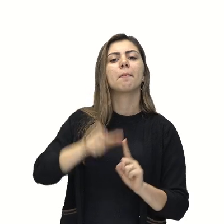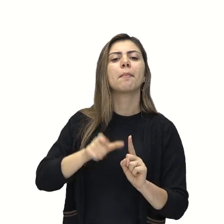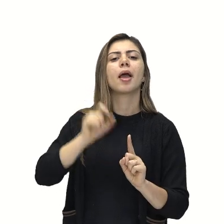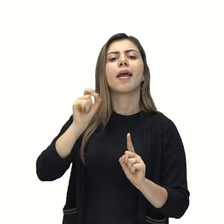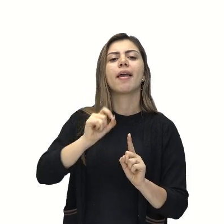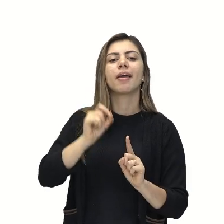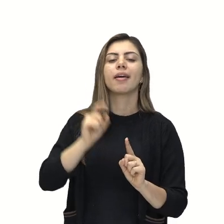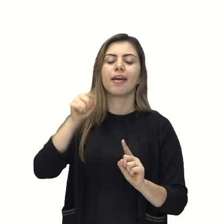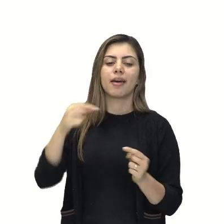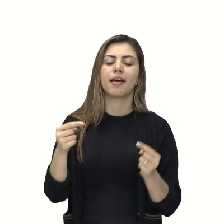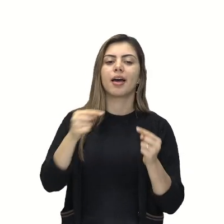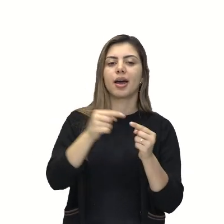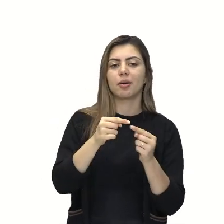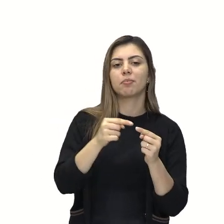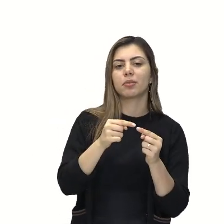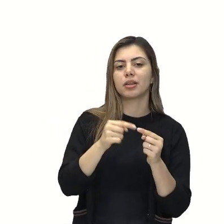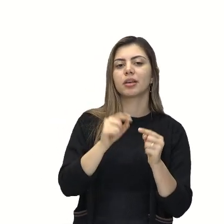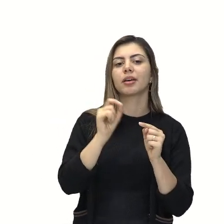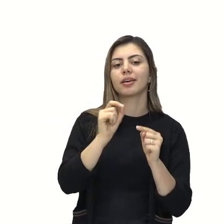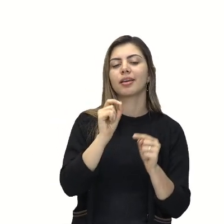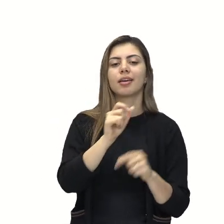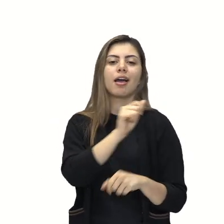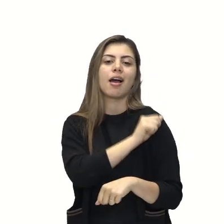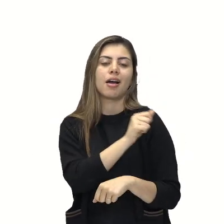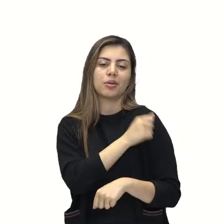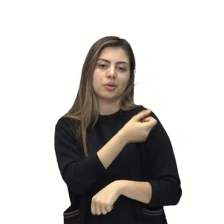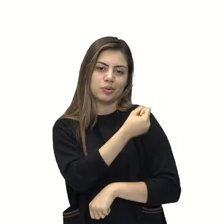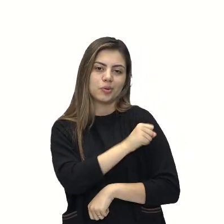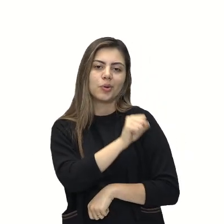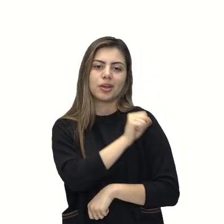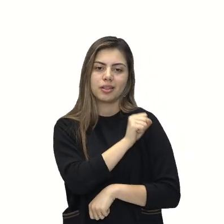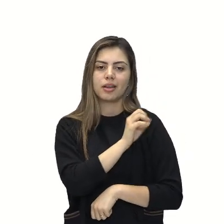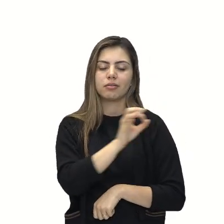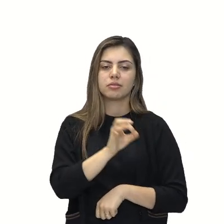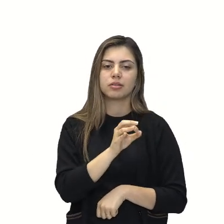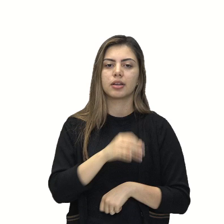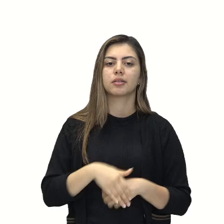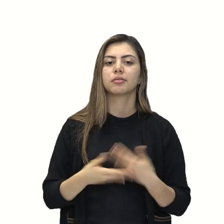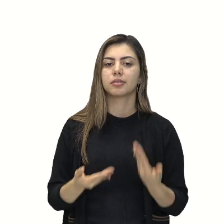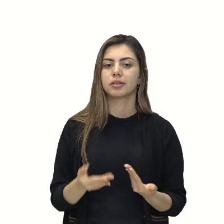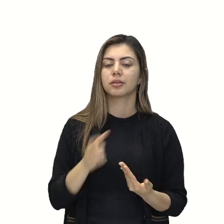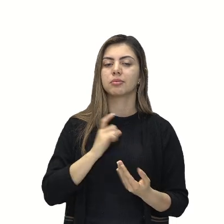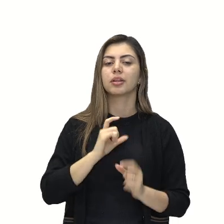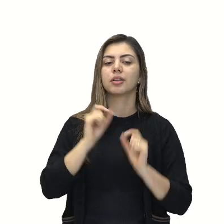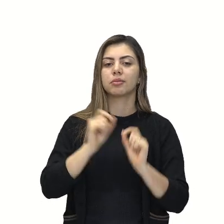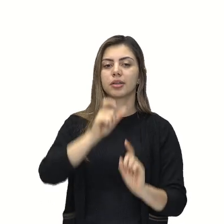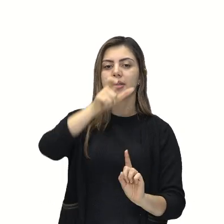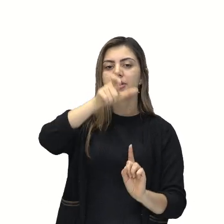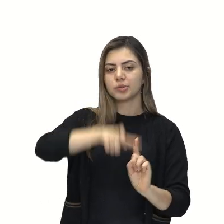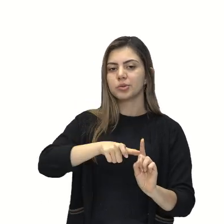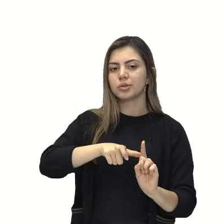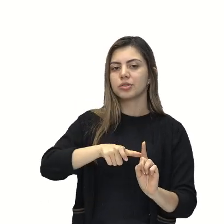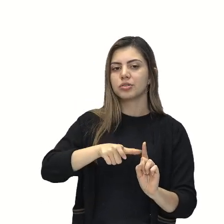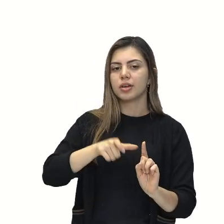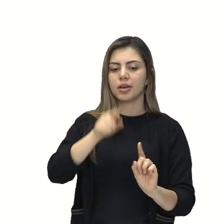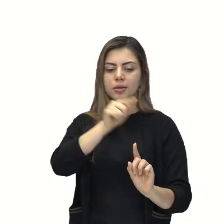os 8º anos. Então, nós temos os seres, que nós vamos chamar de